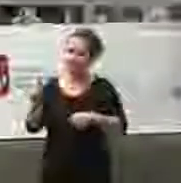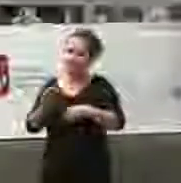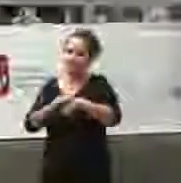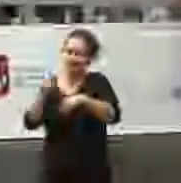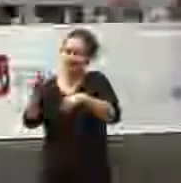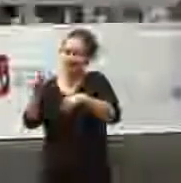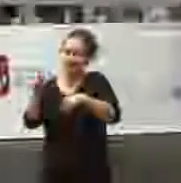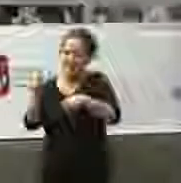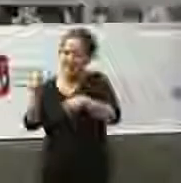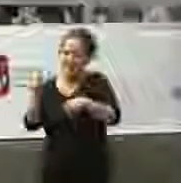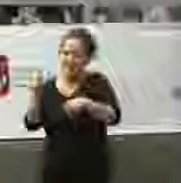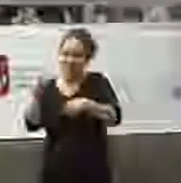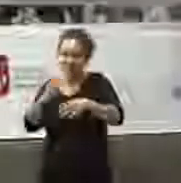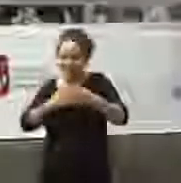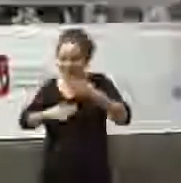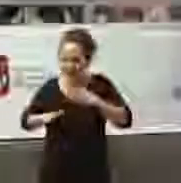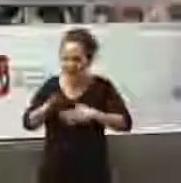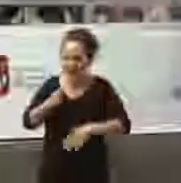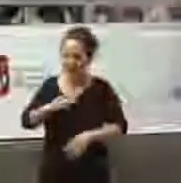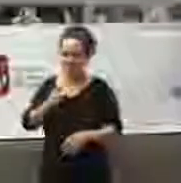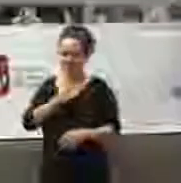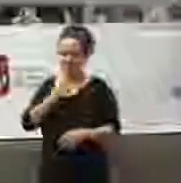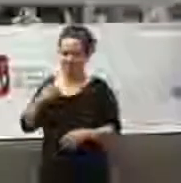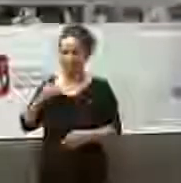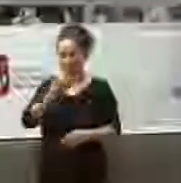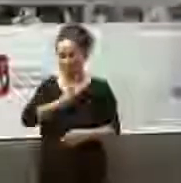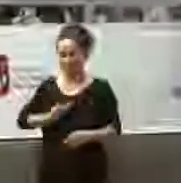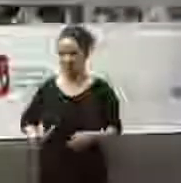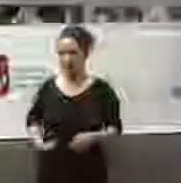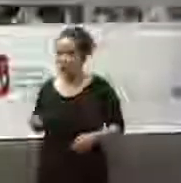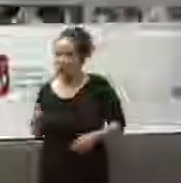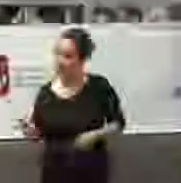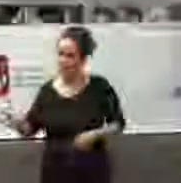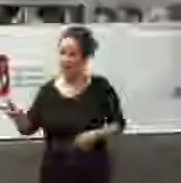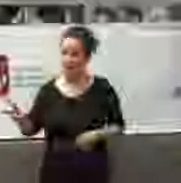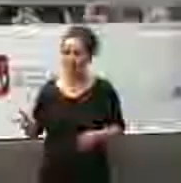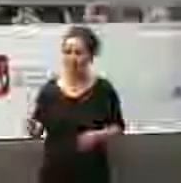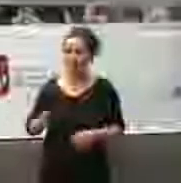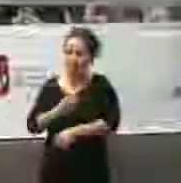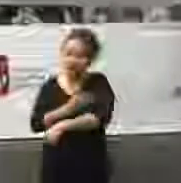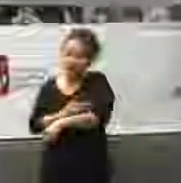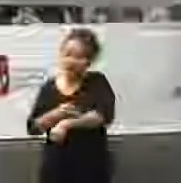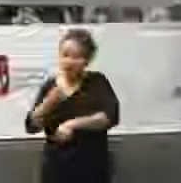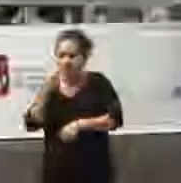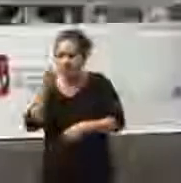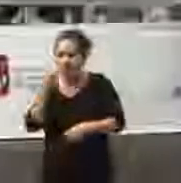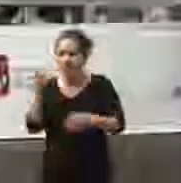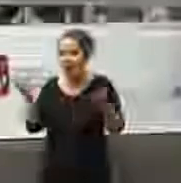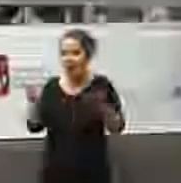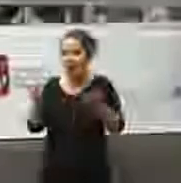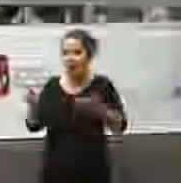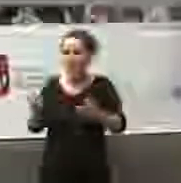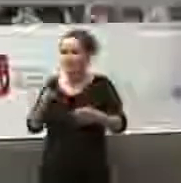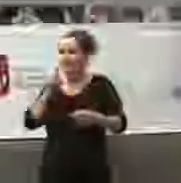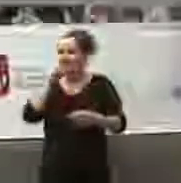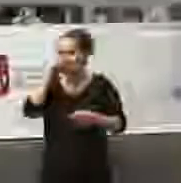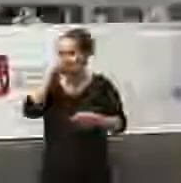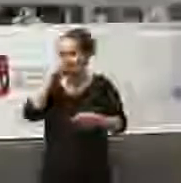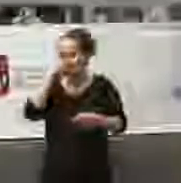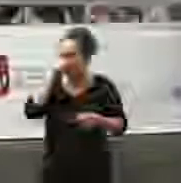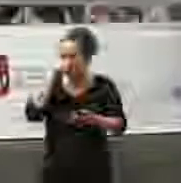mais perene na na saúde pública eu eu costumo dizer que hoje é tão arriscado